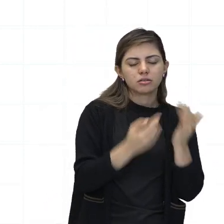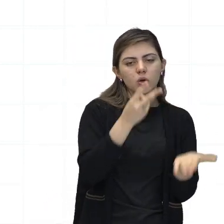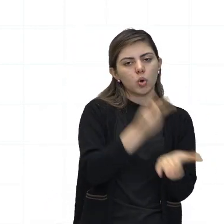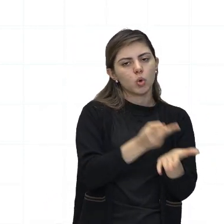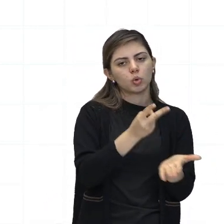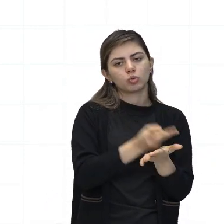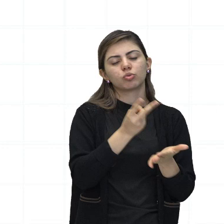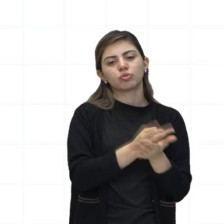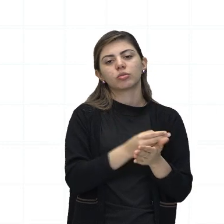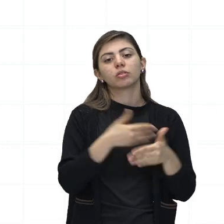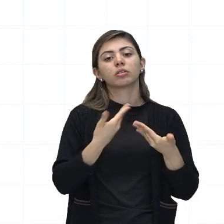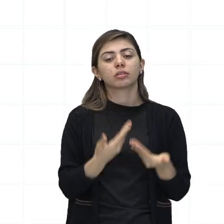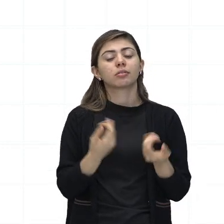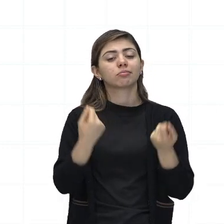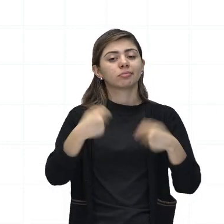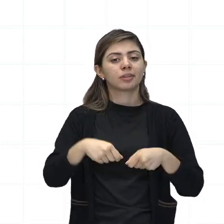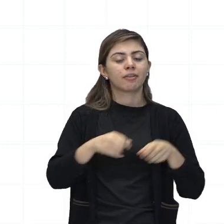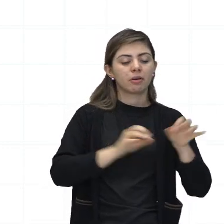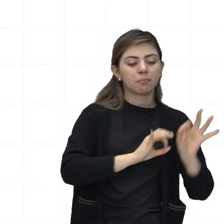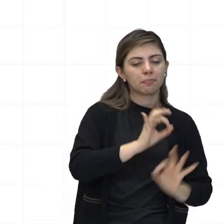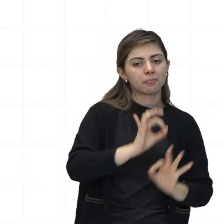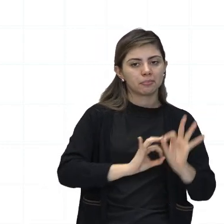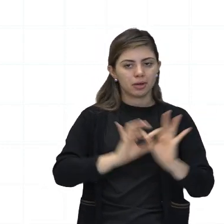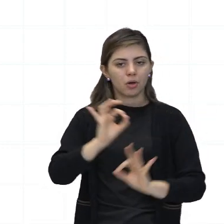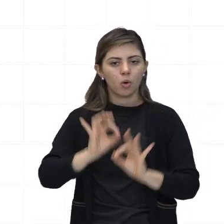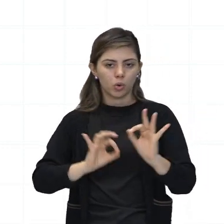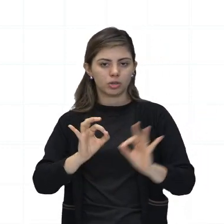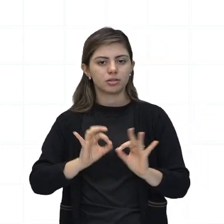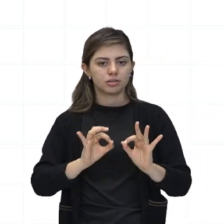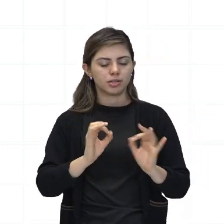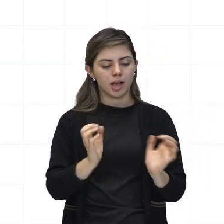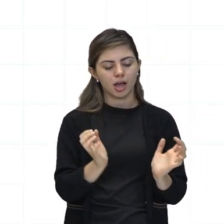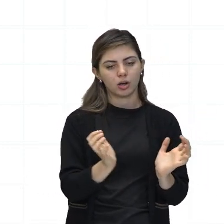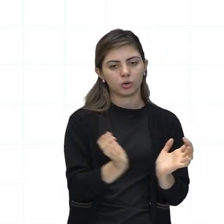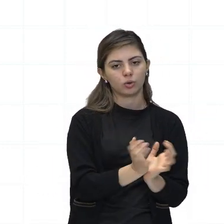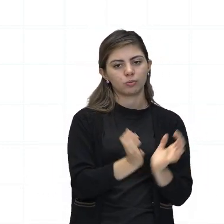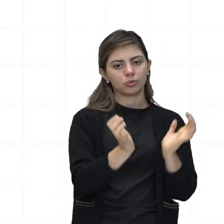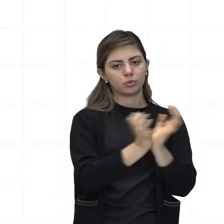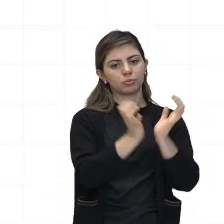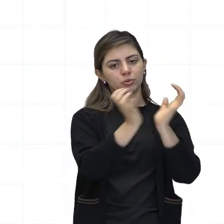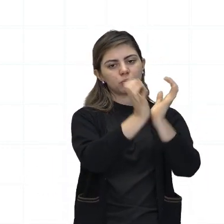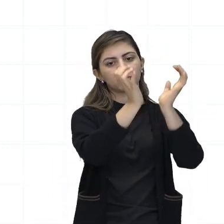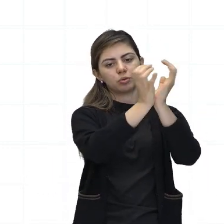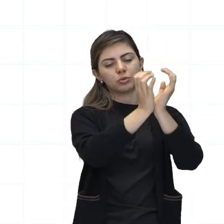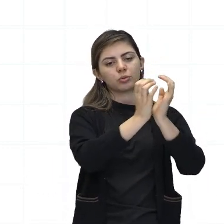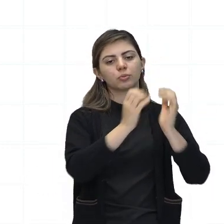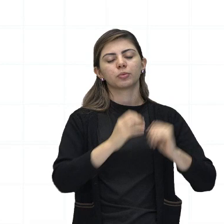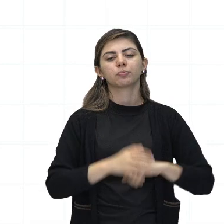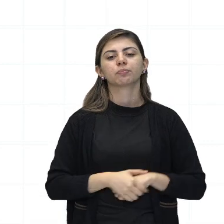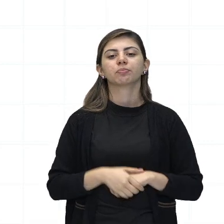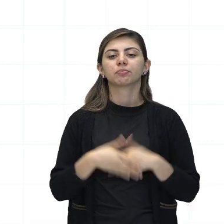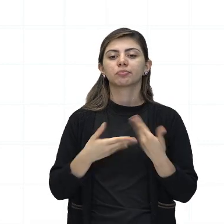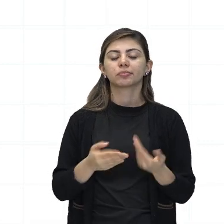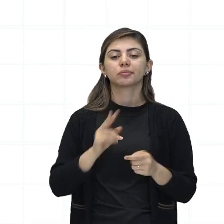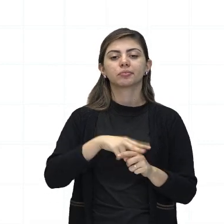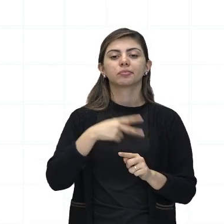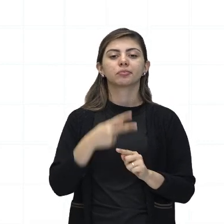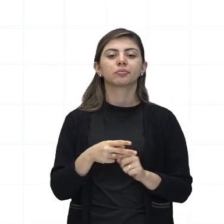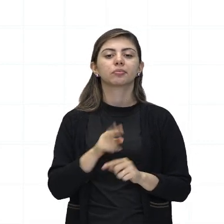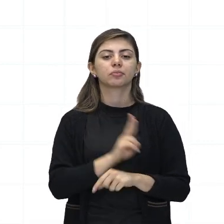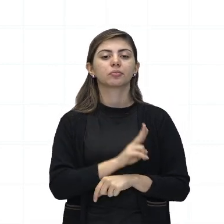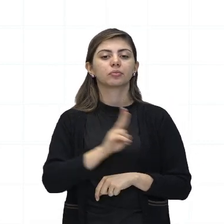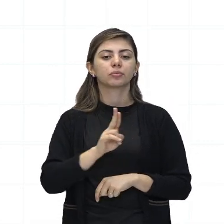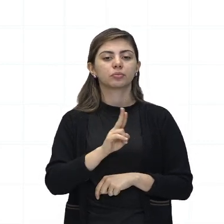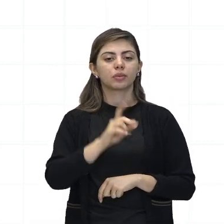que poderiam ser organizadas em uma escala de ordem crescente de complexidade, posteriormente